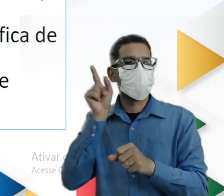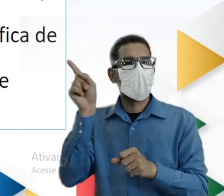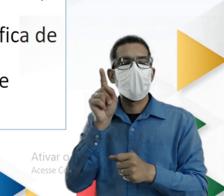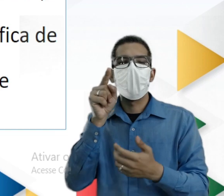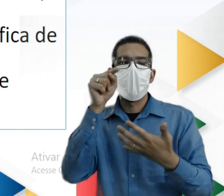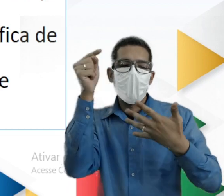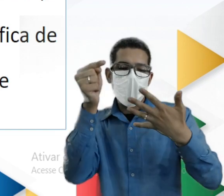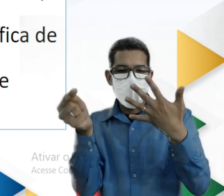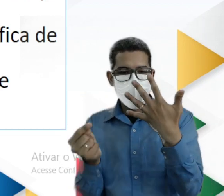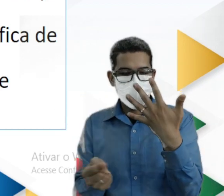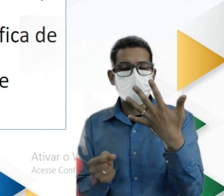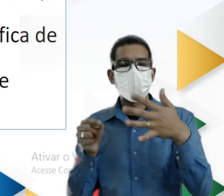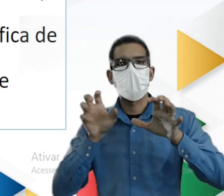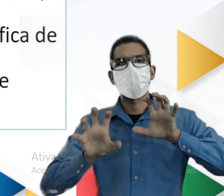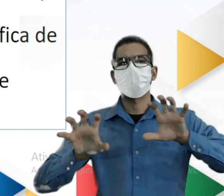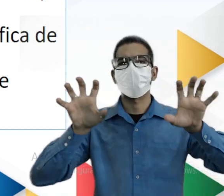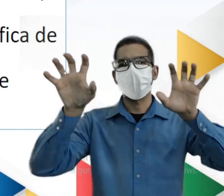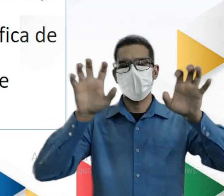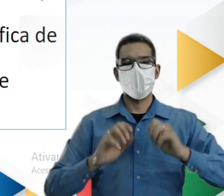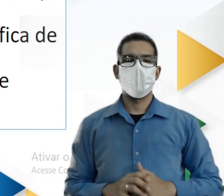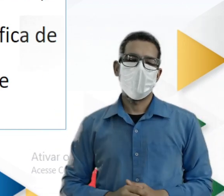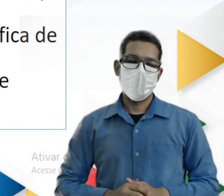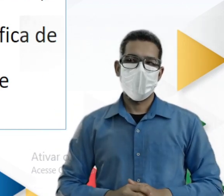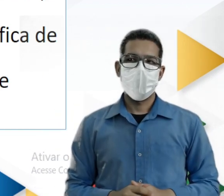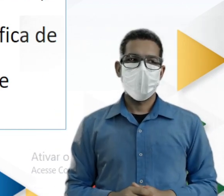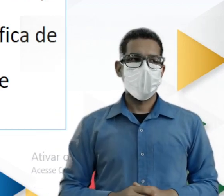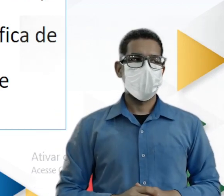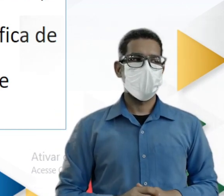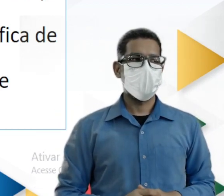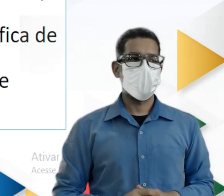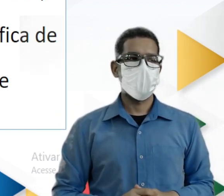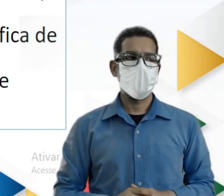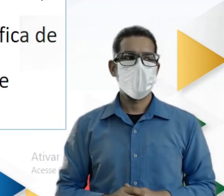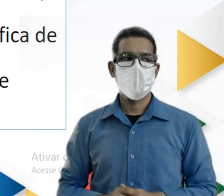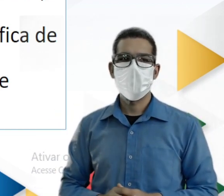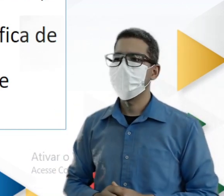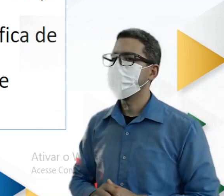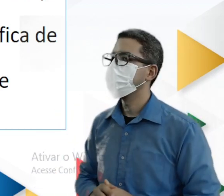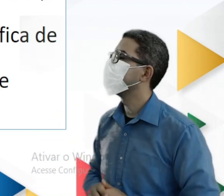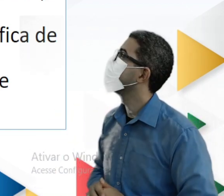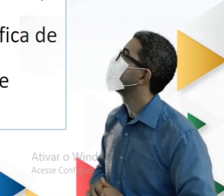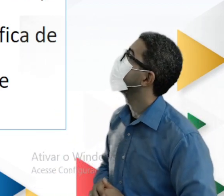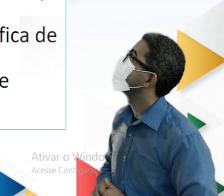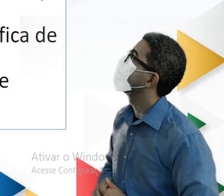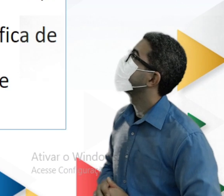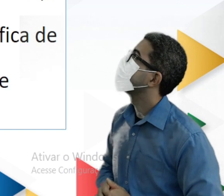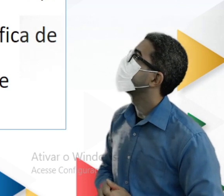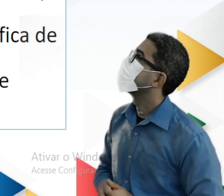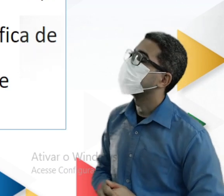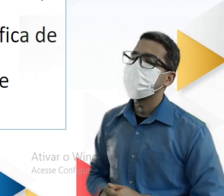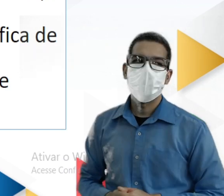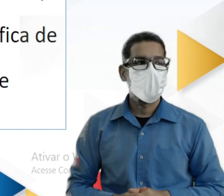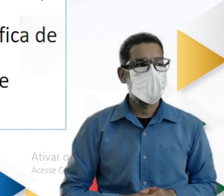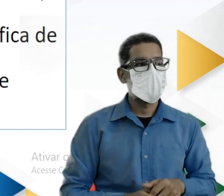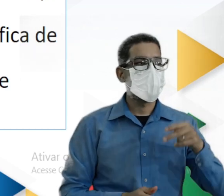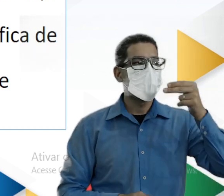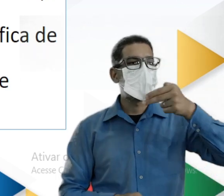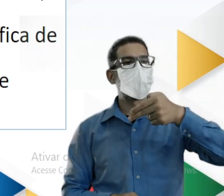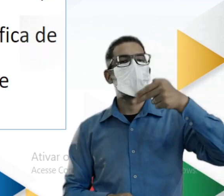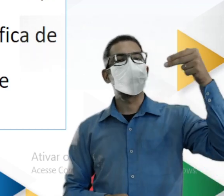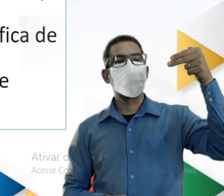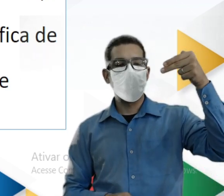cada um dessas regiões. Mostra lá, meus amores, meu técnico querido. O Nordeste está em